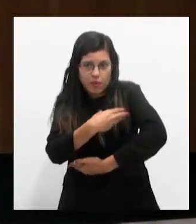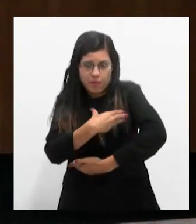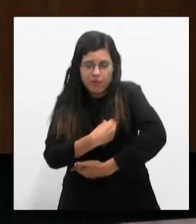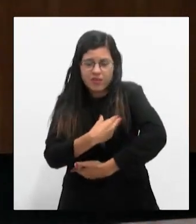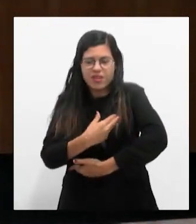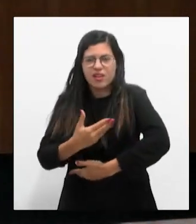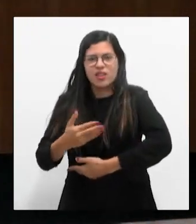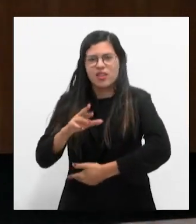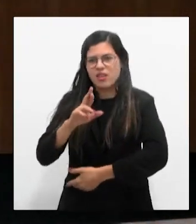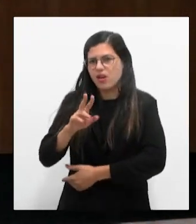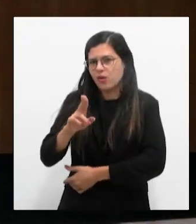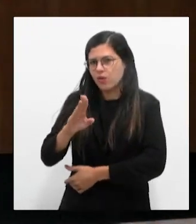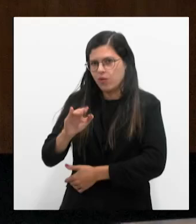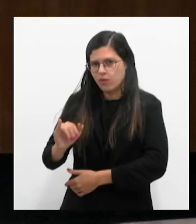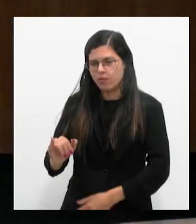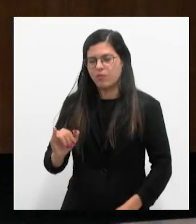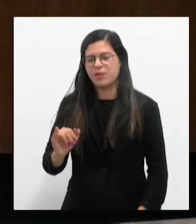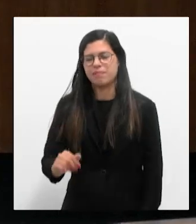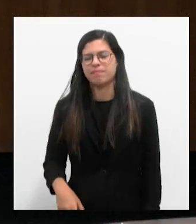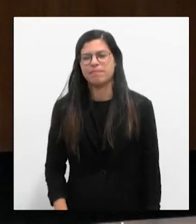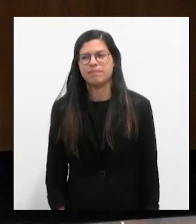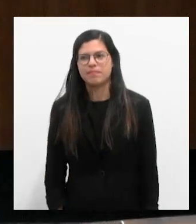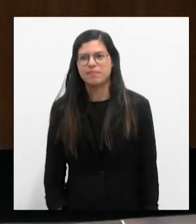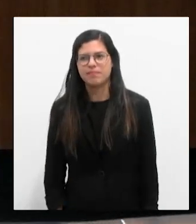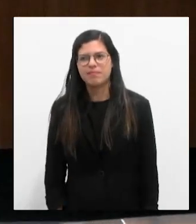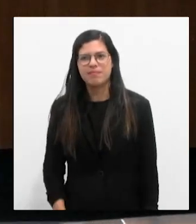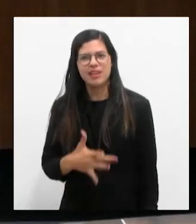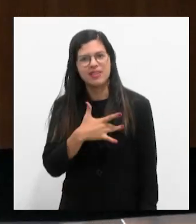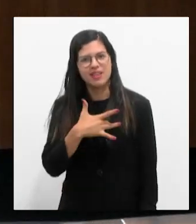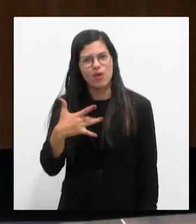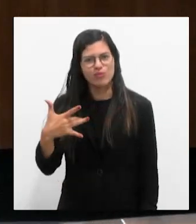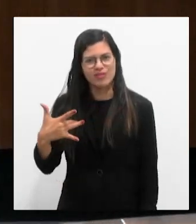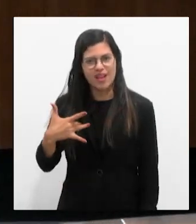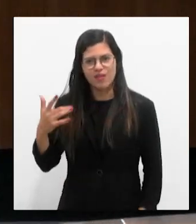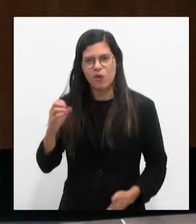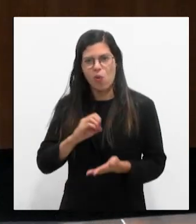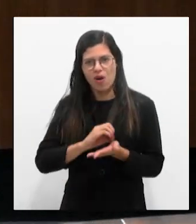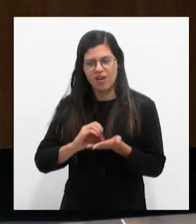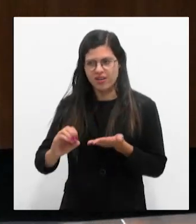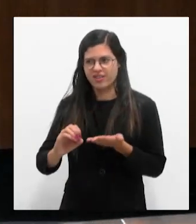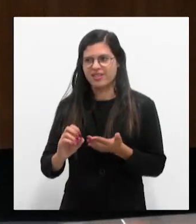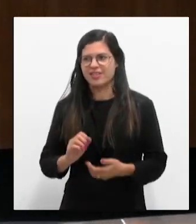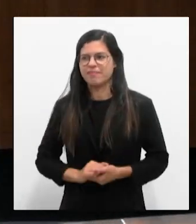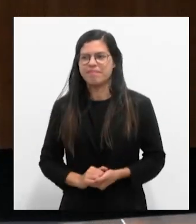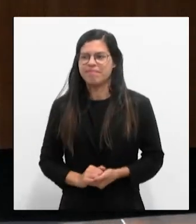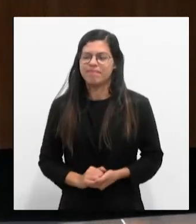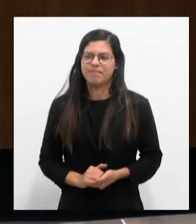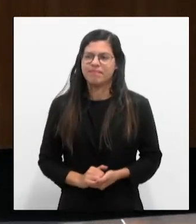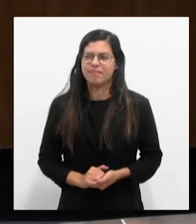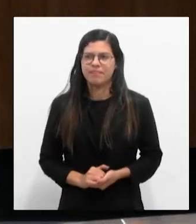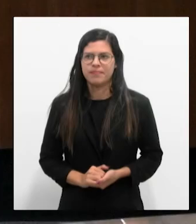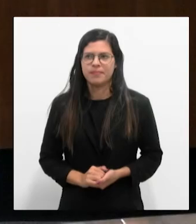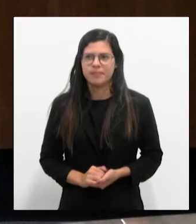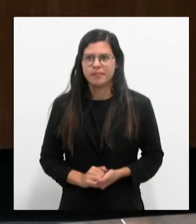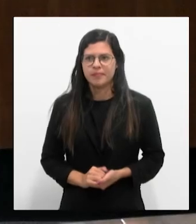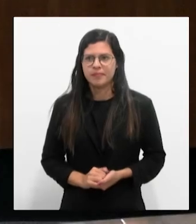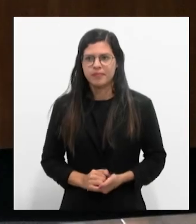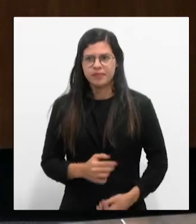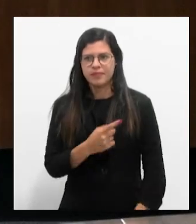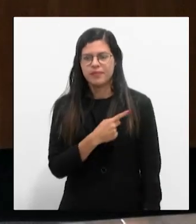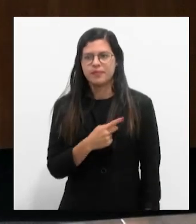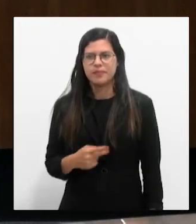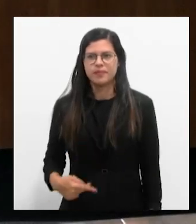de forma muito saudável, orgânica, como deve ser. Presidente,